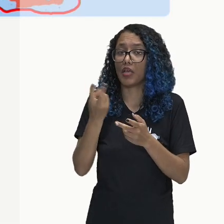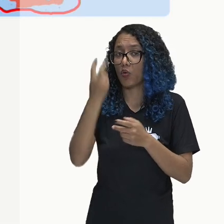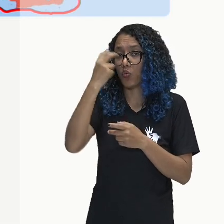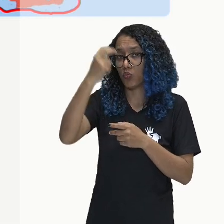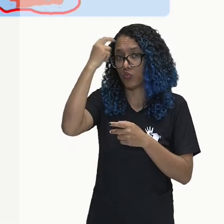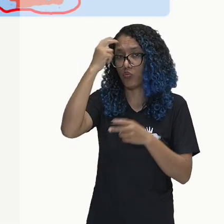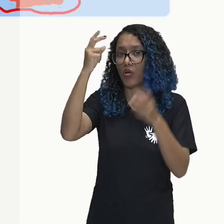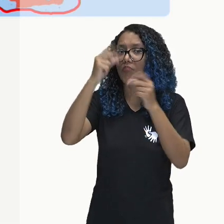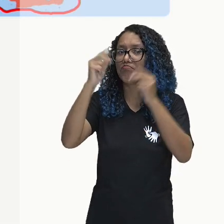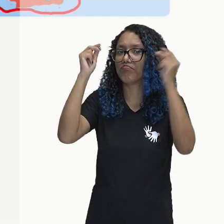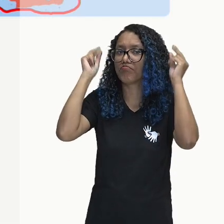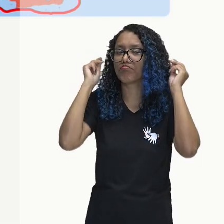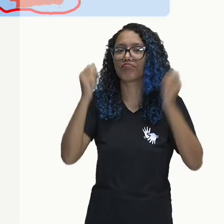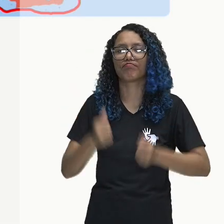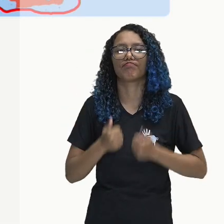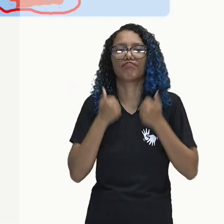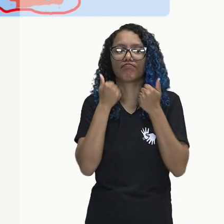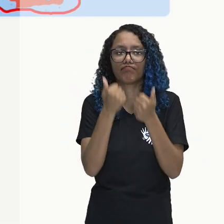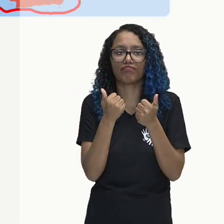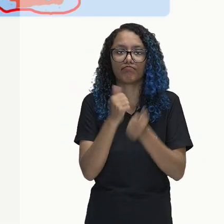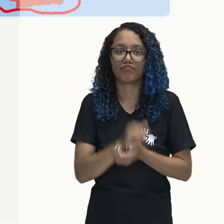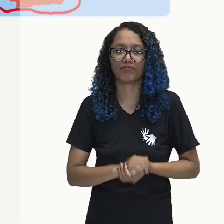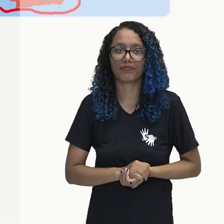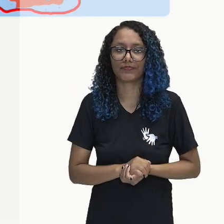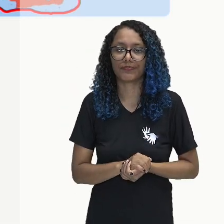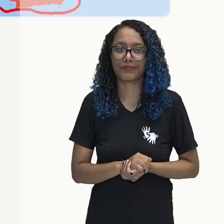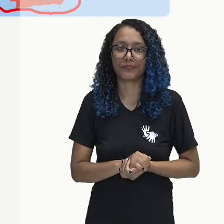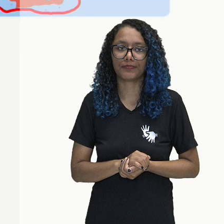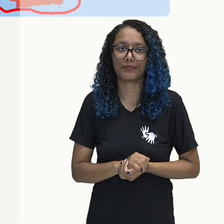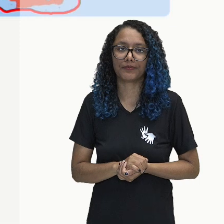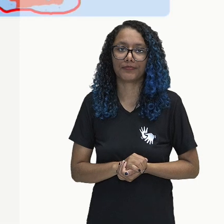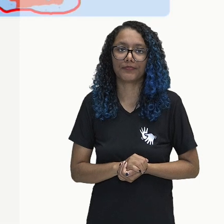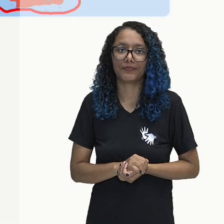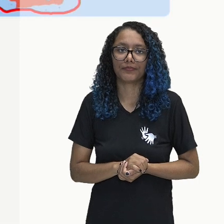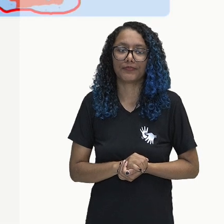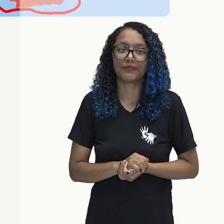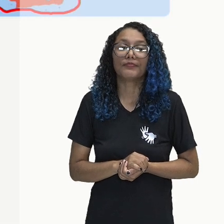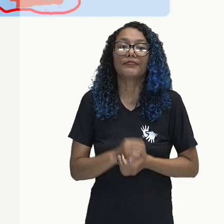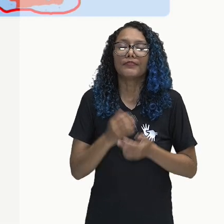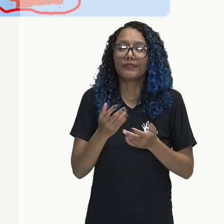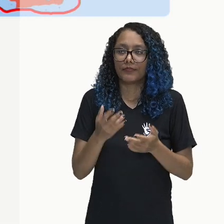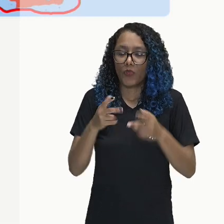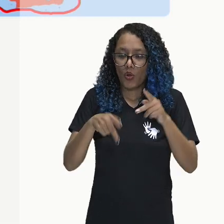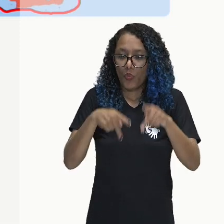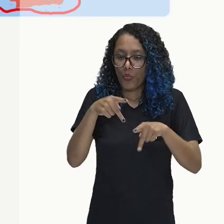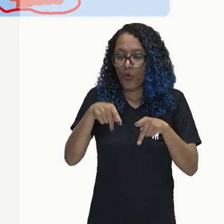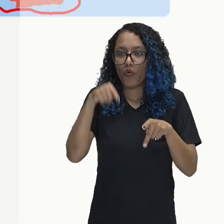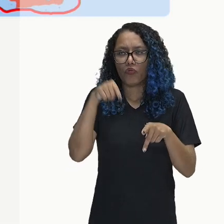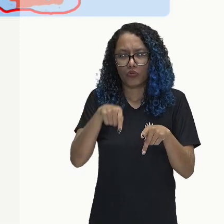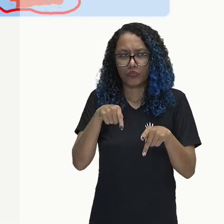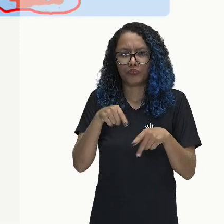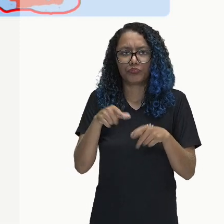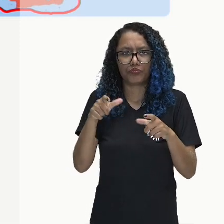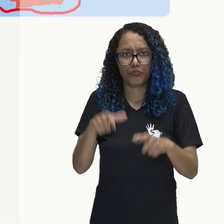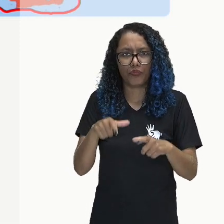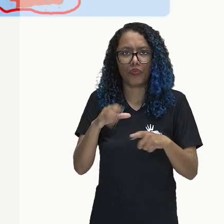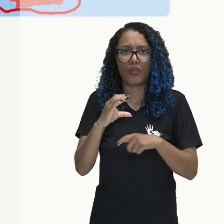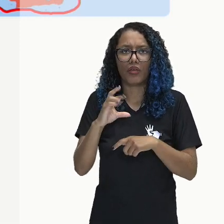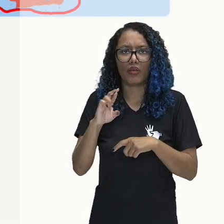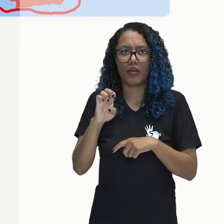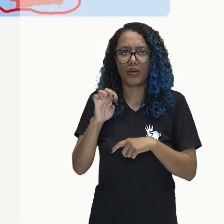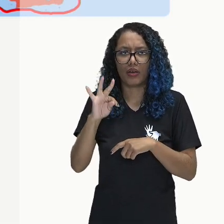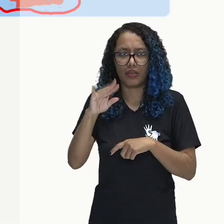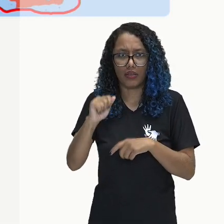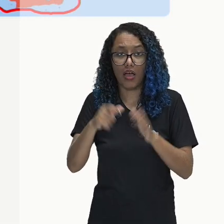bom, galera? Aí o texto fala para a gente o seguinte: a civilização cretense. Antes do surgimento da